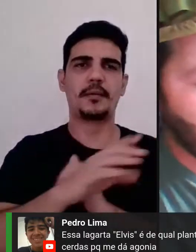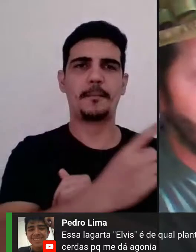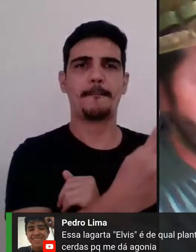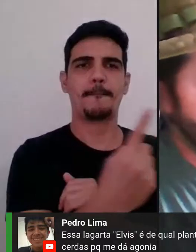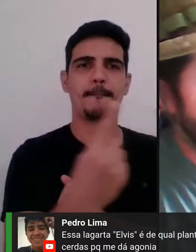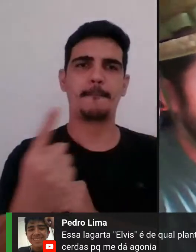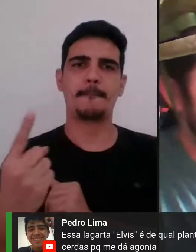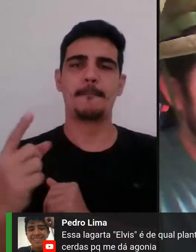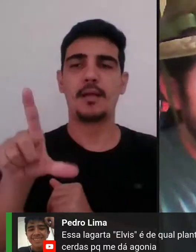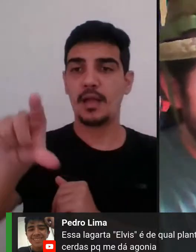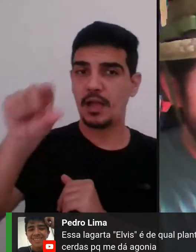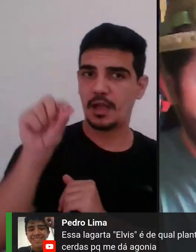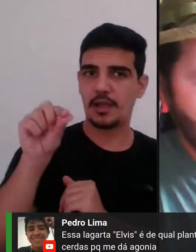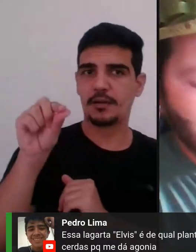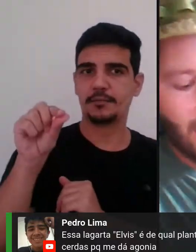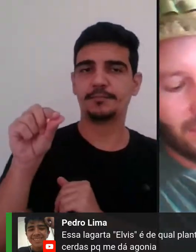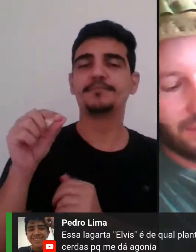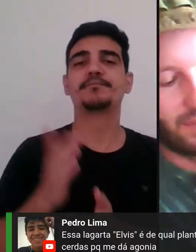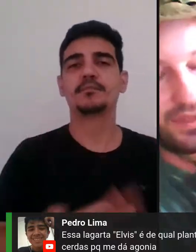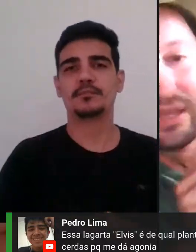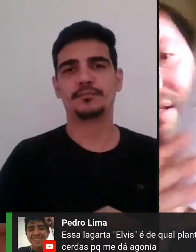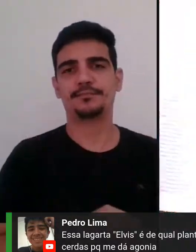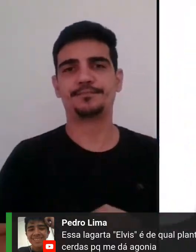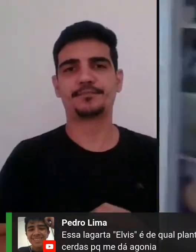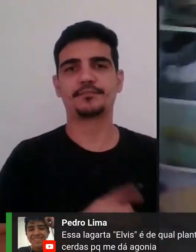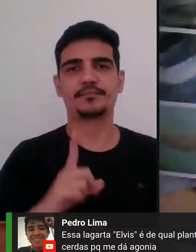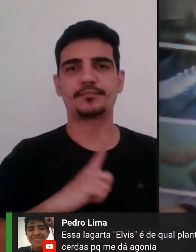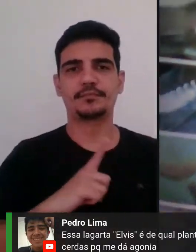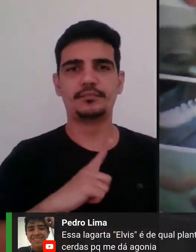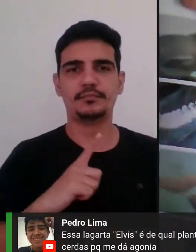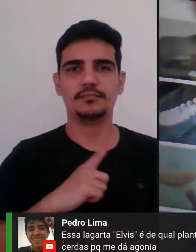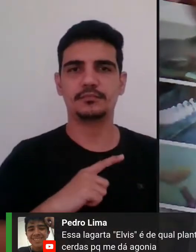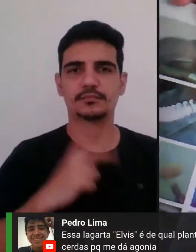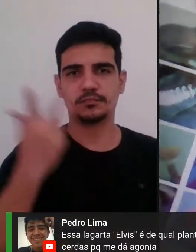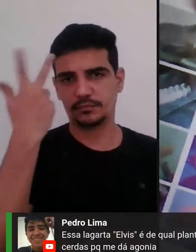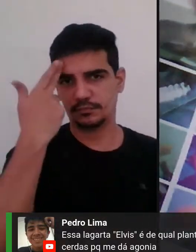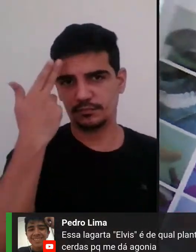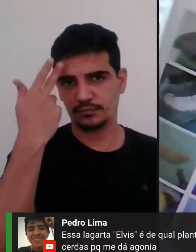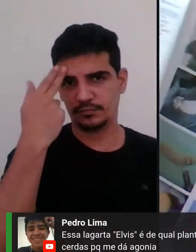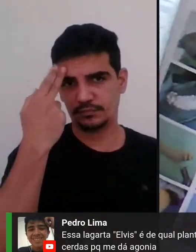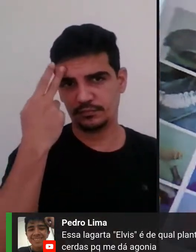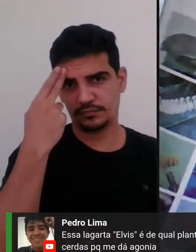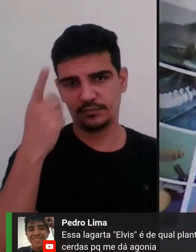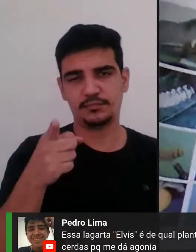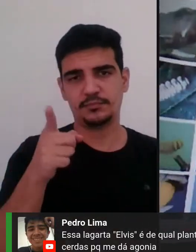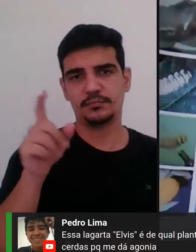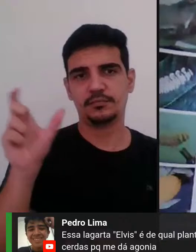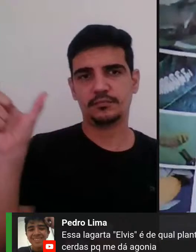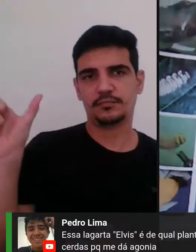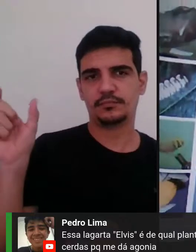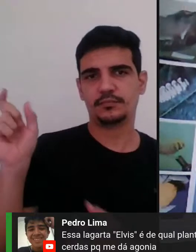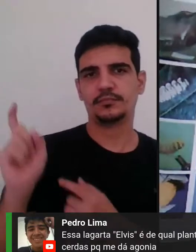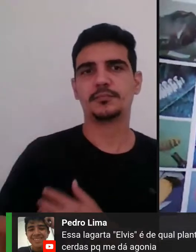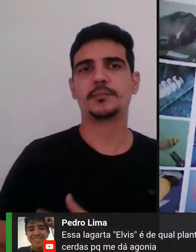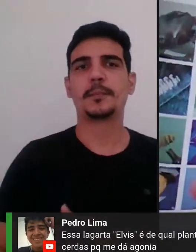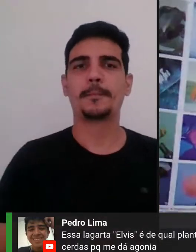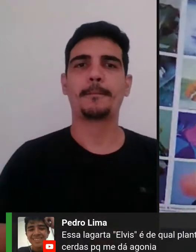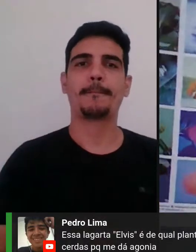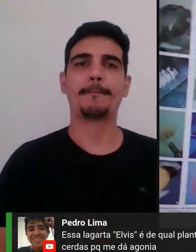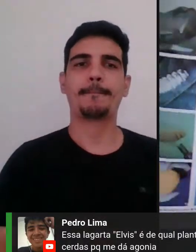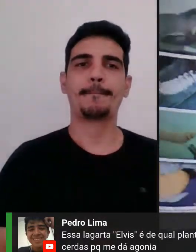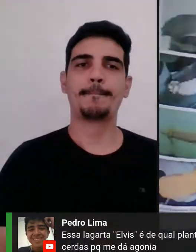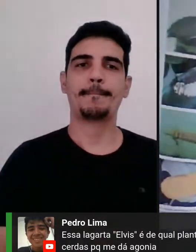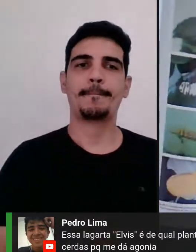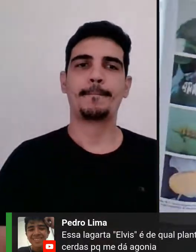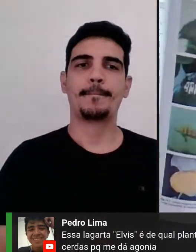que apareceu aqui, e às vezes tem essas lagartas na planta. Não sei se dá para ver aí, ó. Então,